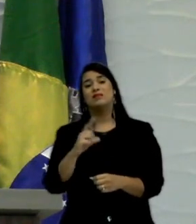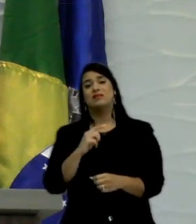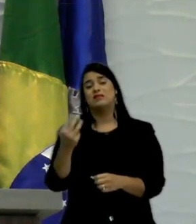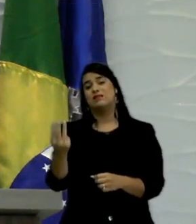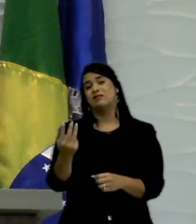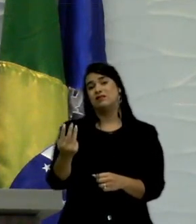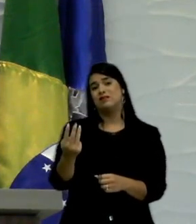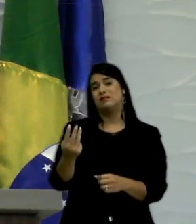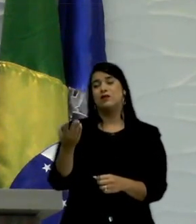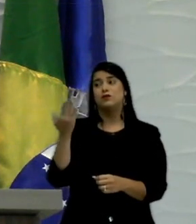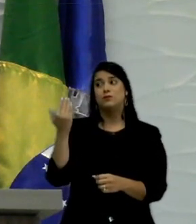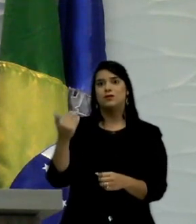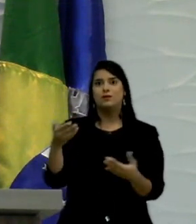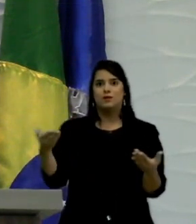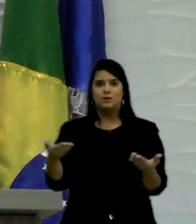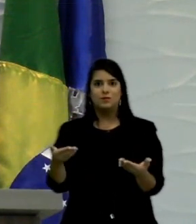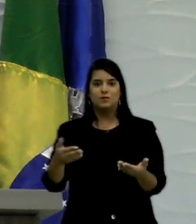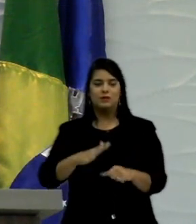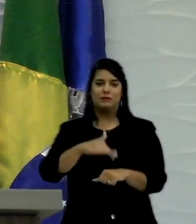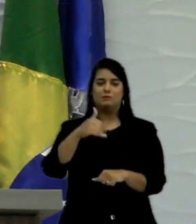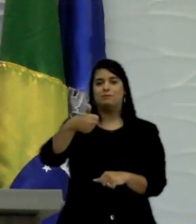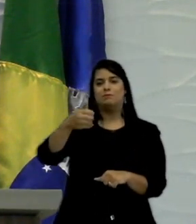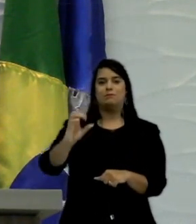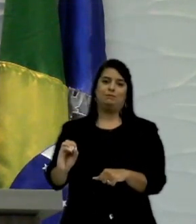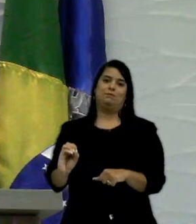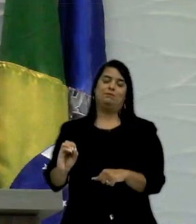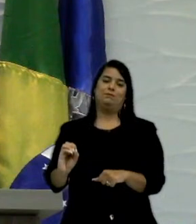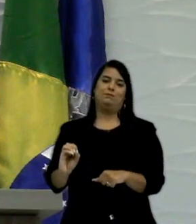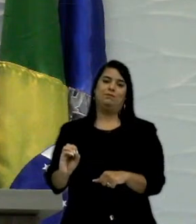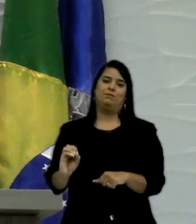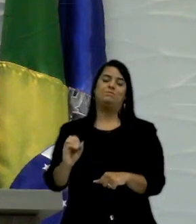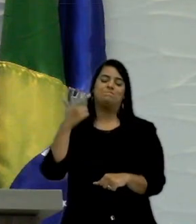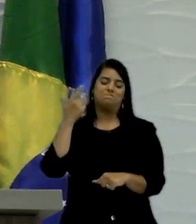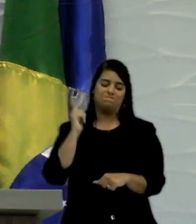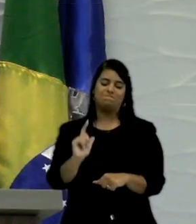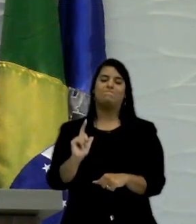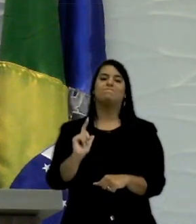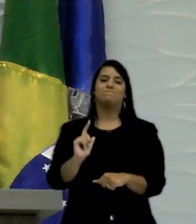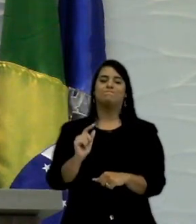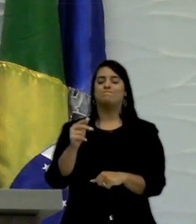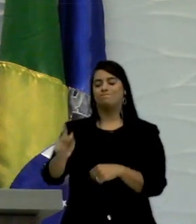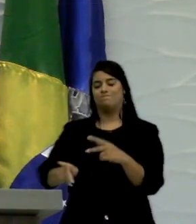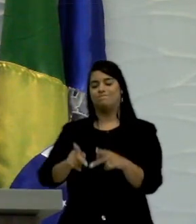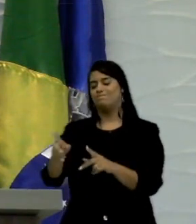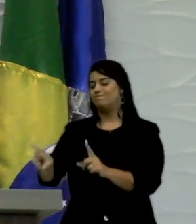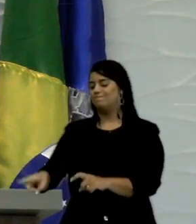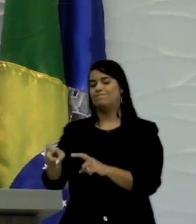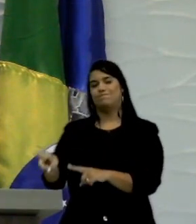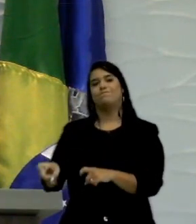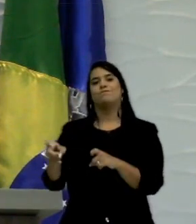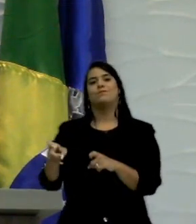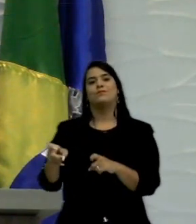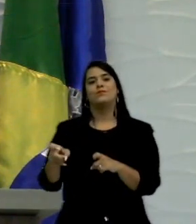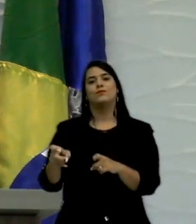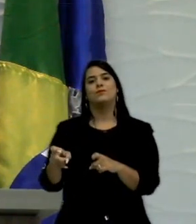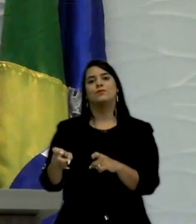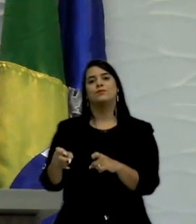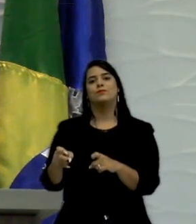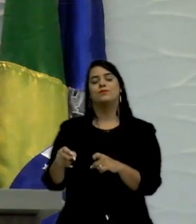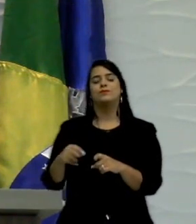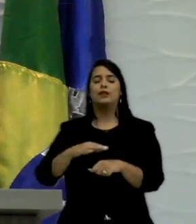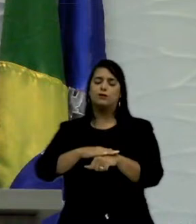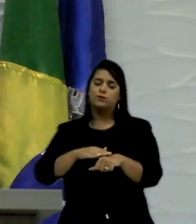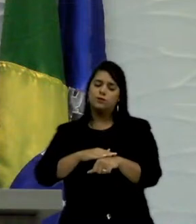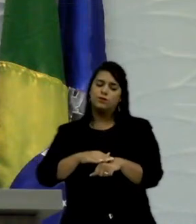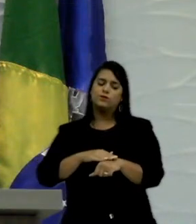com mais de 10 tratores, então isso é uma grande conquista para a nossa população do campo. Isso é fruto do nosso diálogo, da